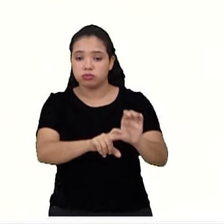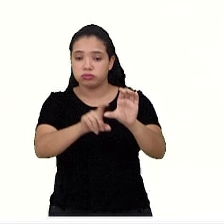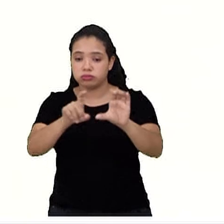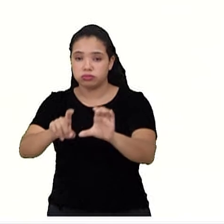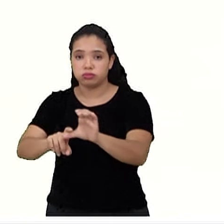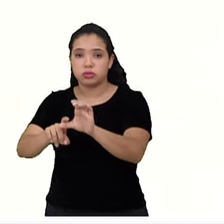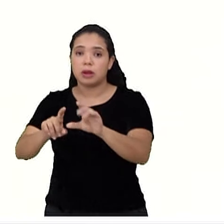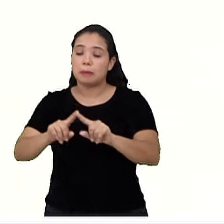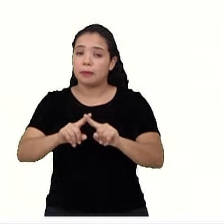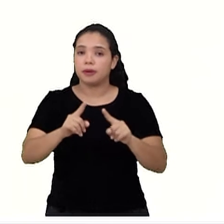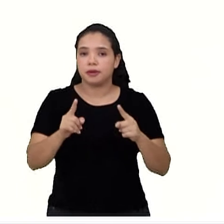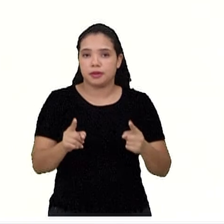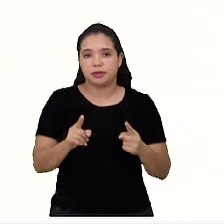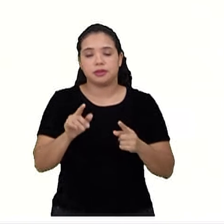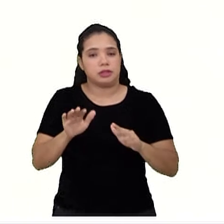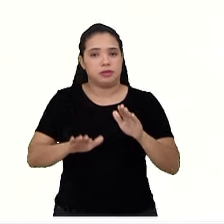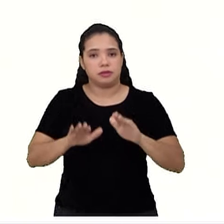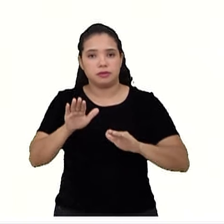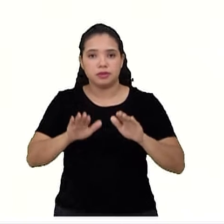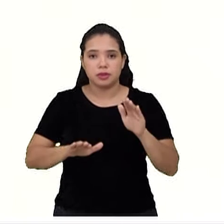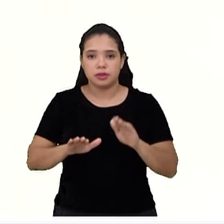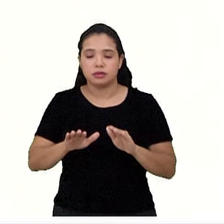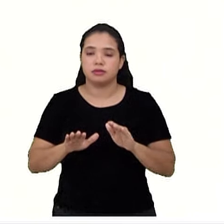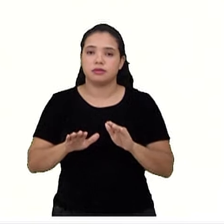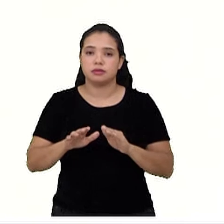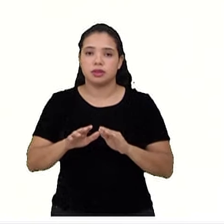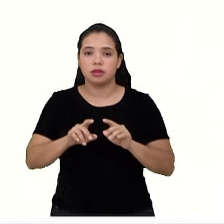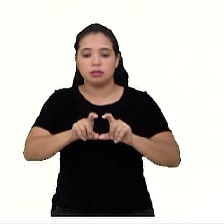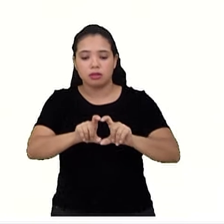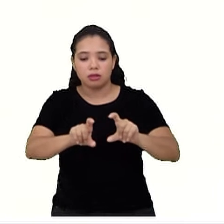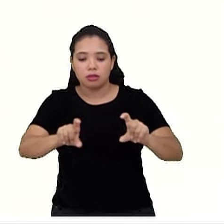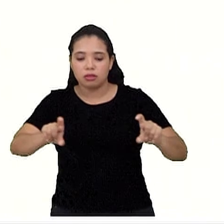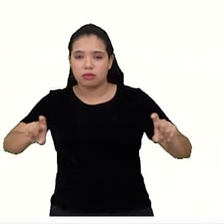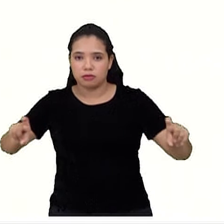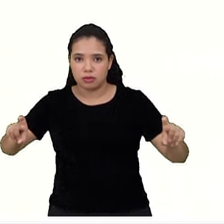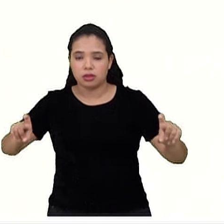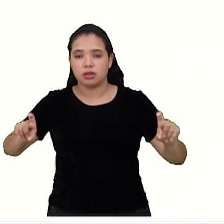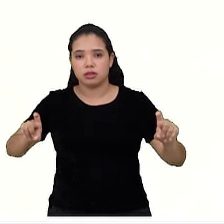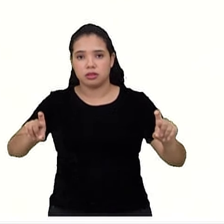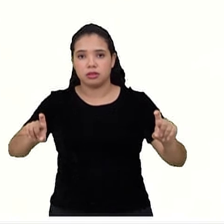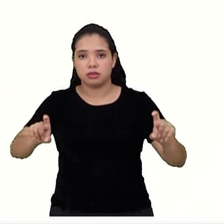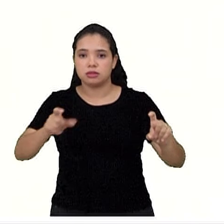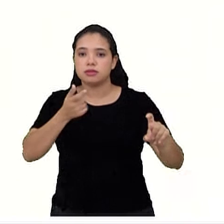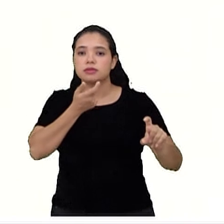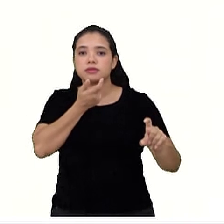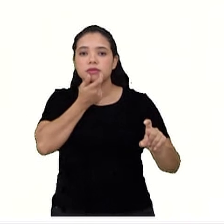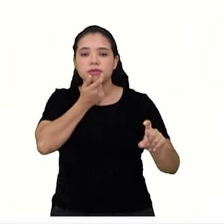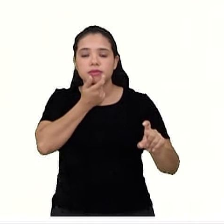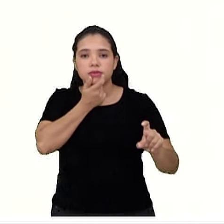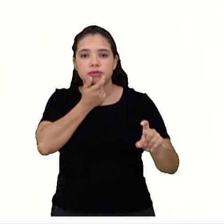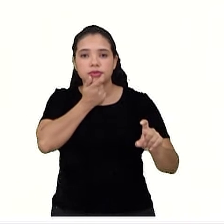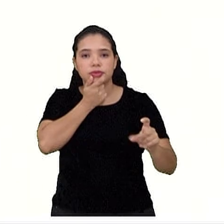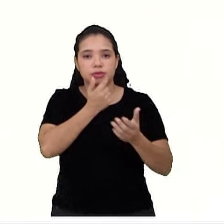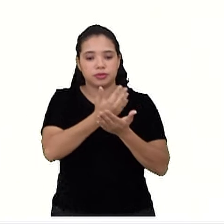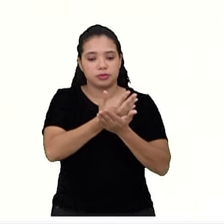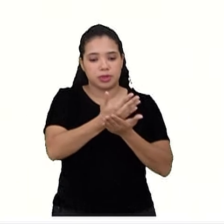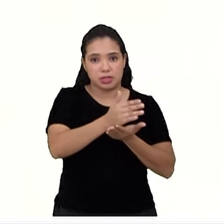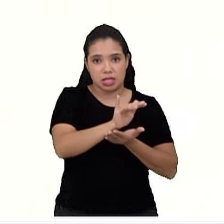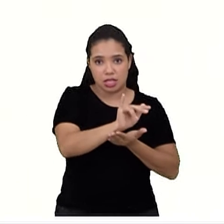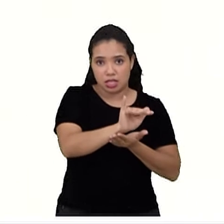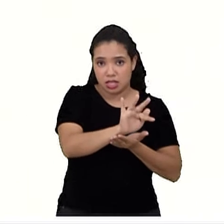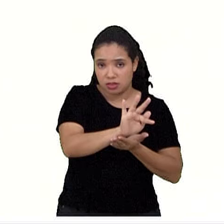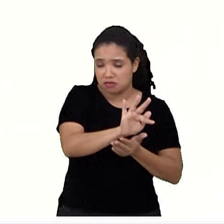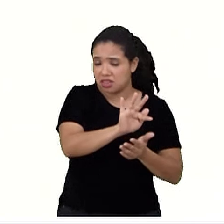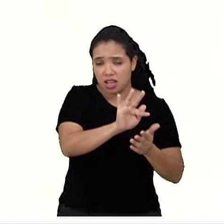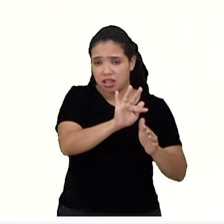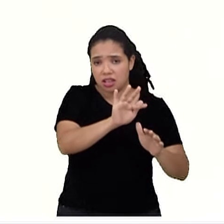nem sempre a frase, né, na condicional em inglês, ela começa com if, ela